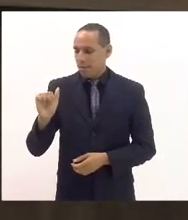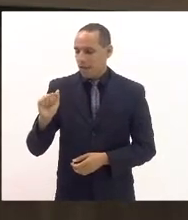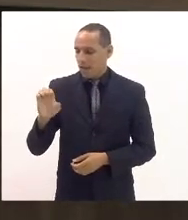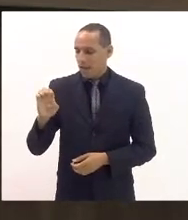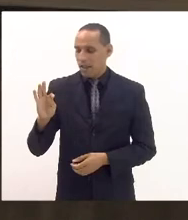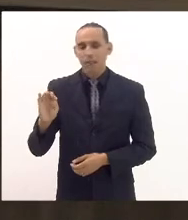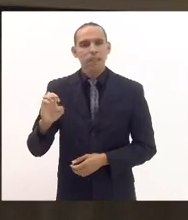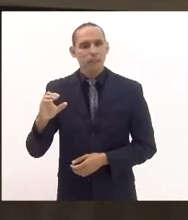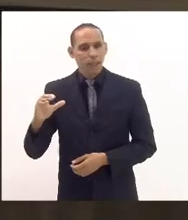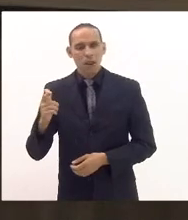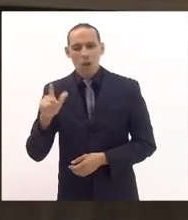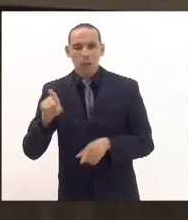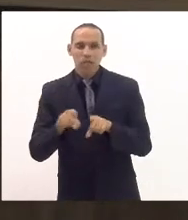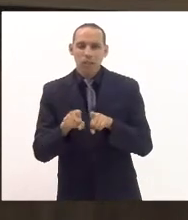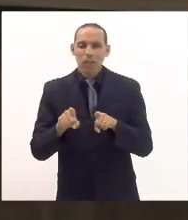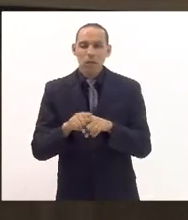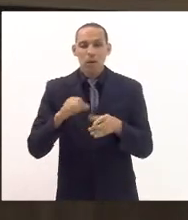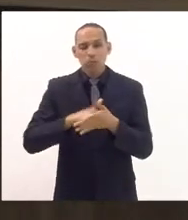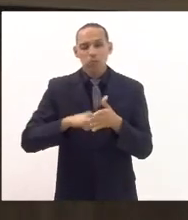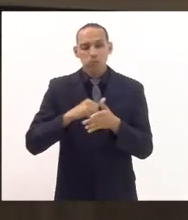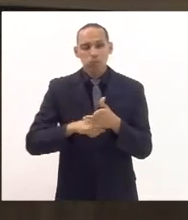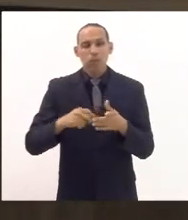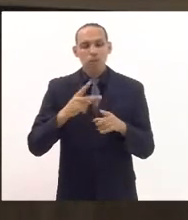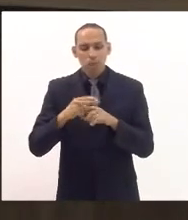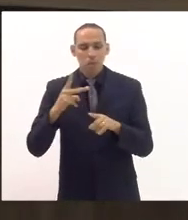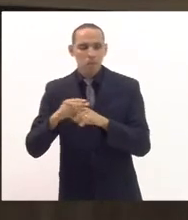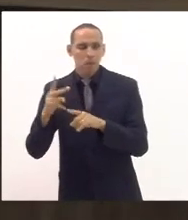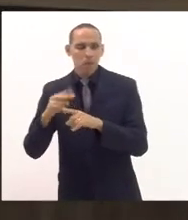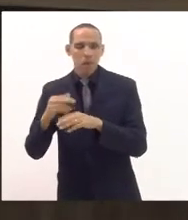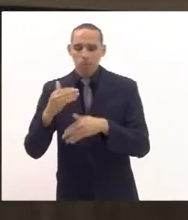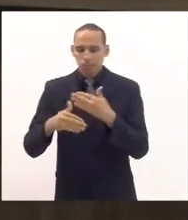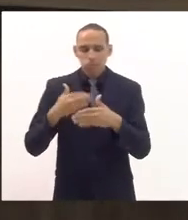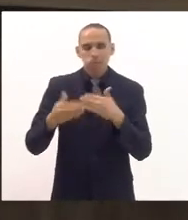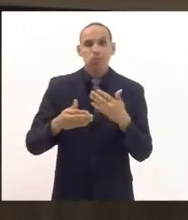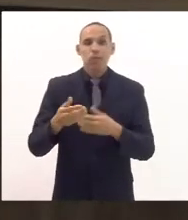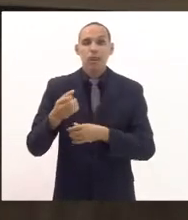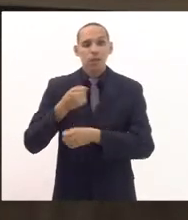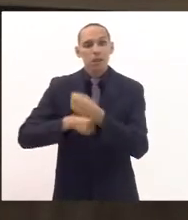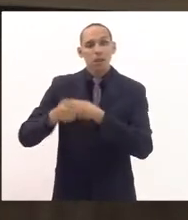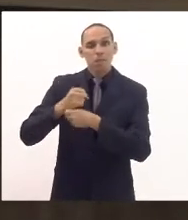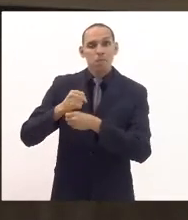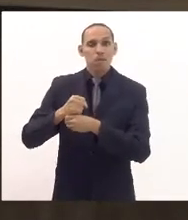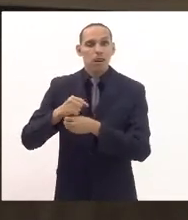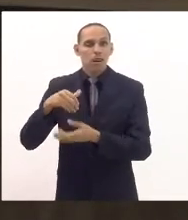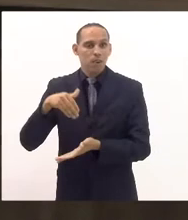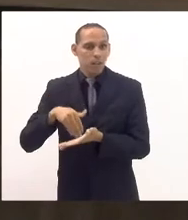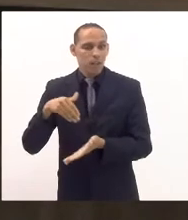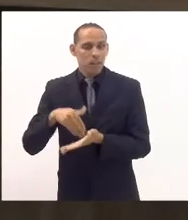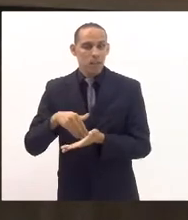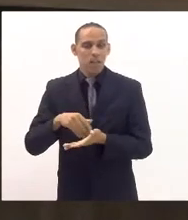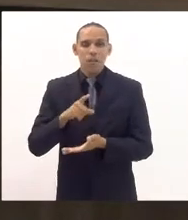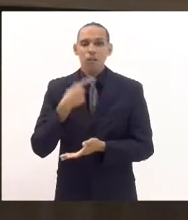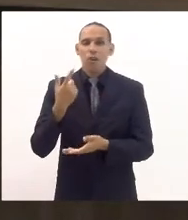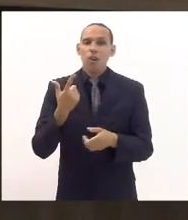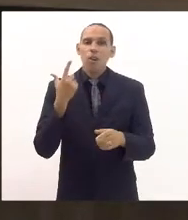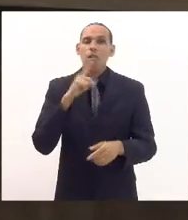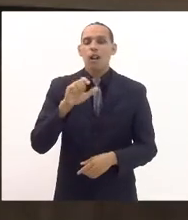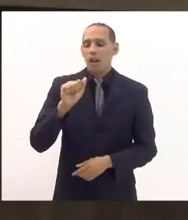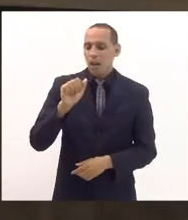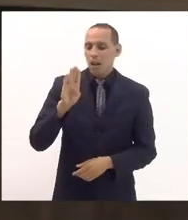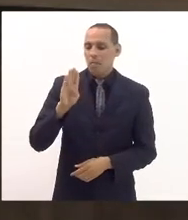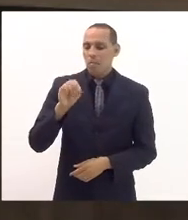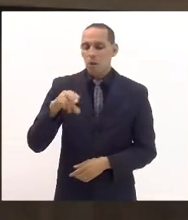prosperaram como esta que vai avançando no final do ano passado em dezembro que ajuda de vossa excelência avançamos na questão do abono fundeb